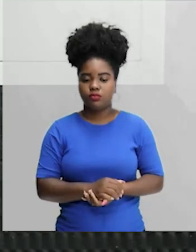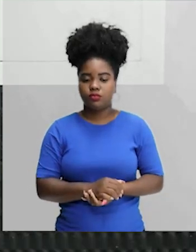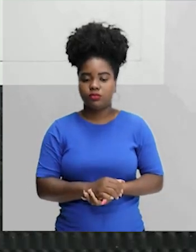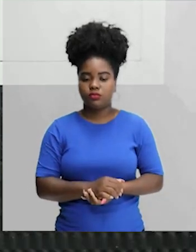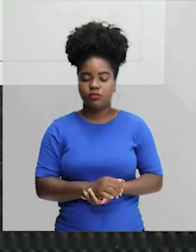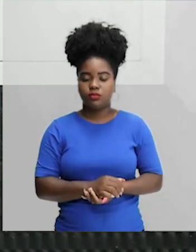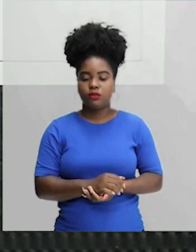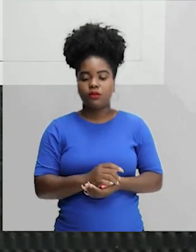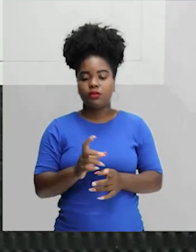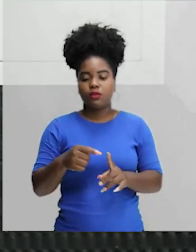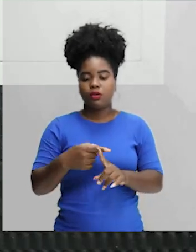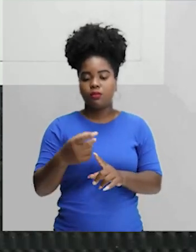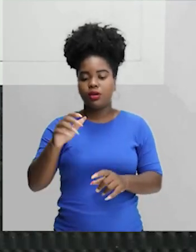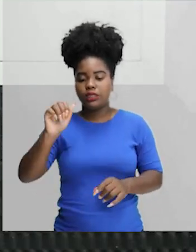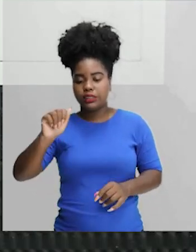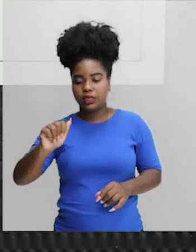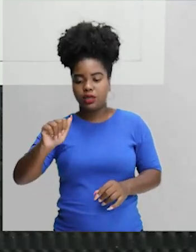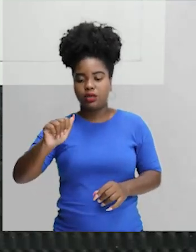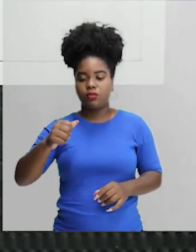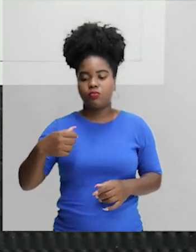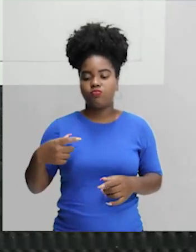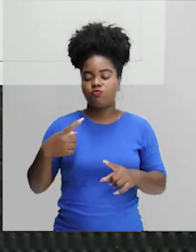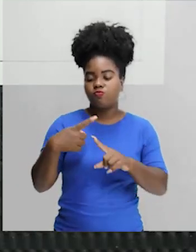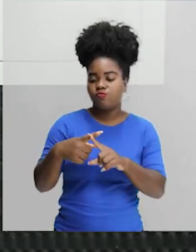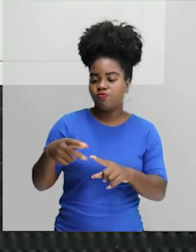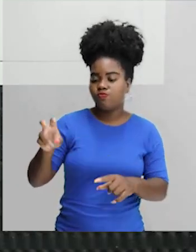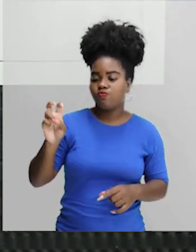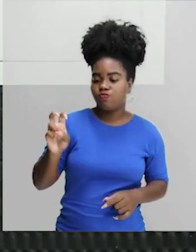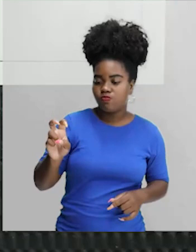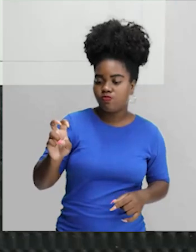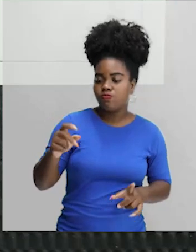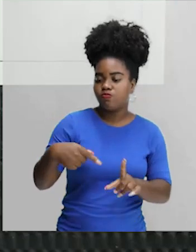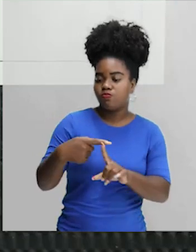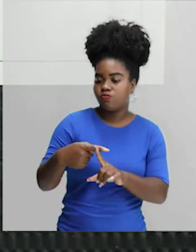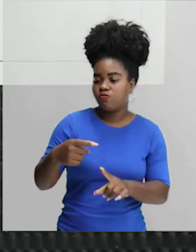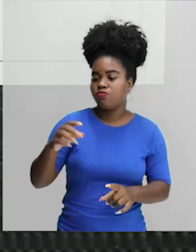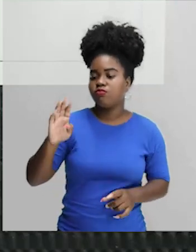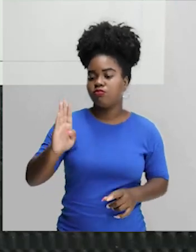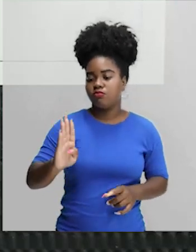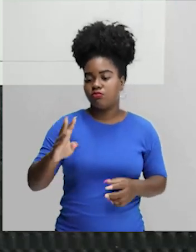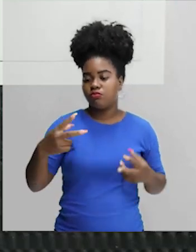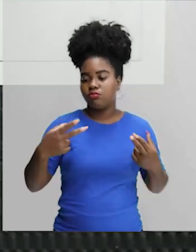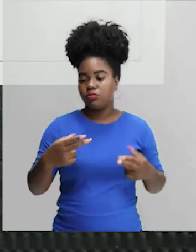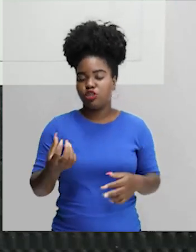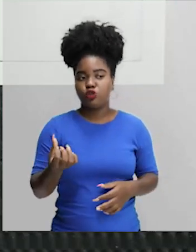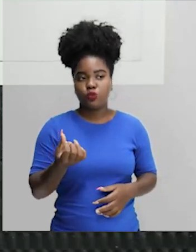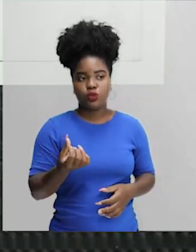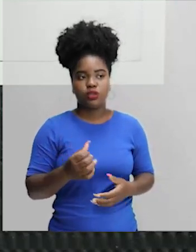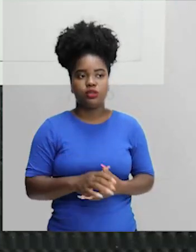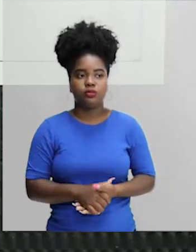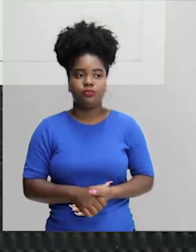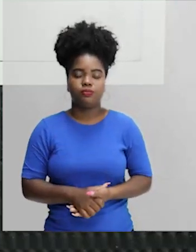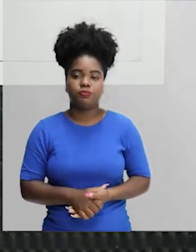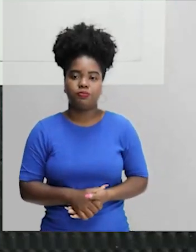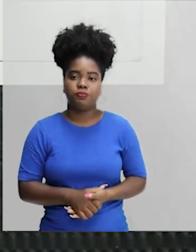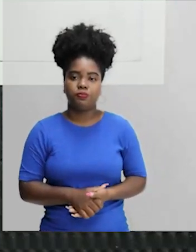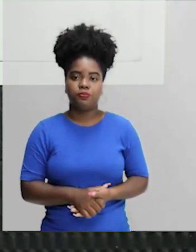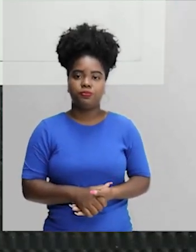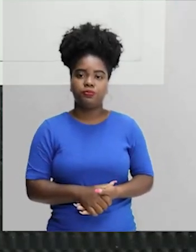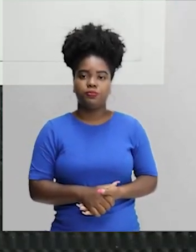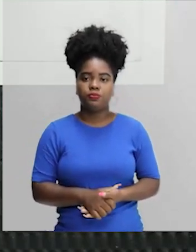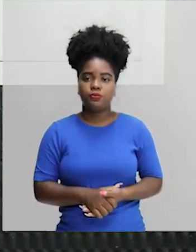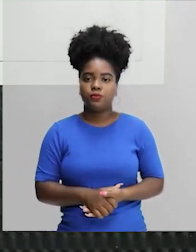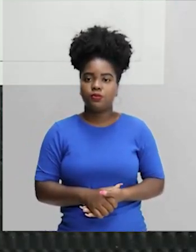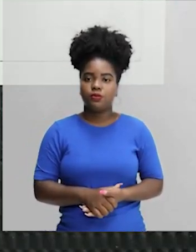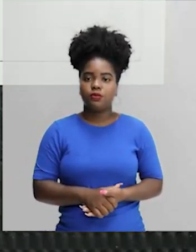mais A, multiplicado por 5, mais B, igual a 6. Ou